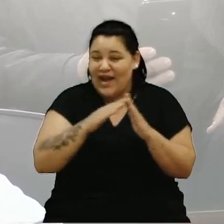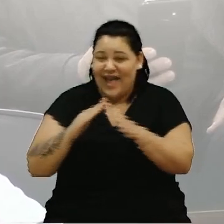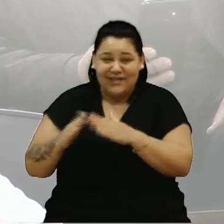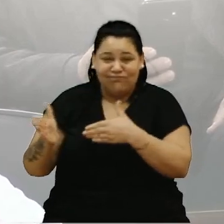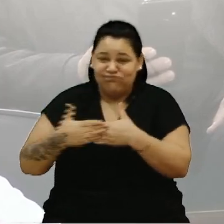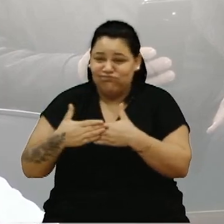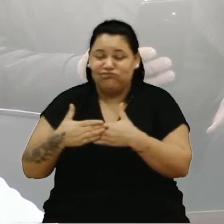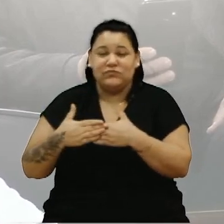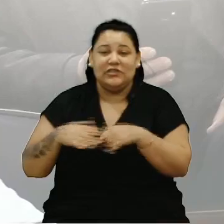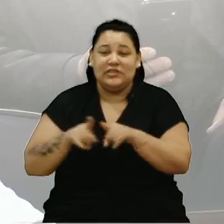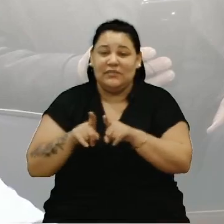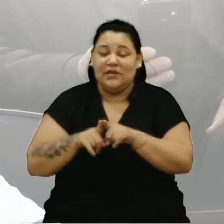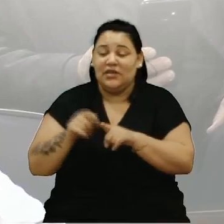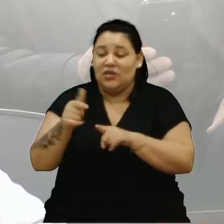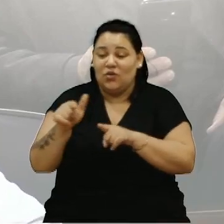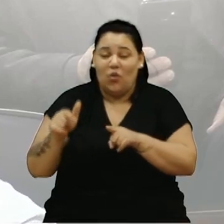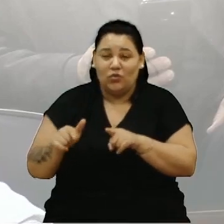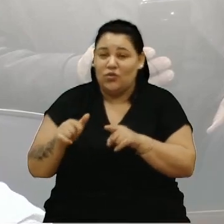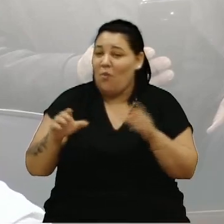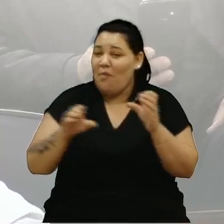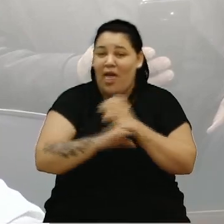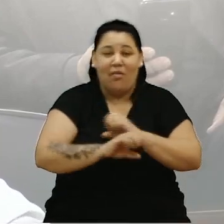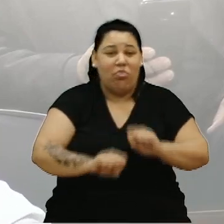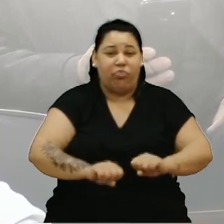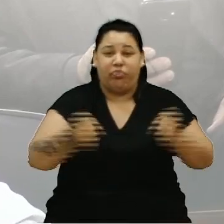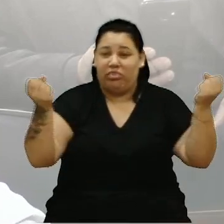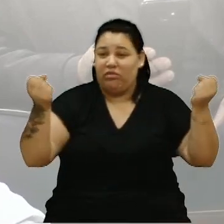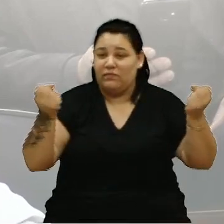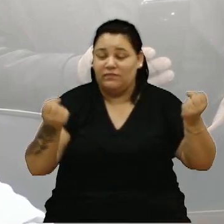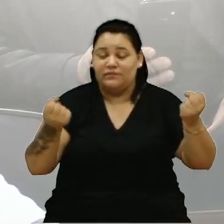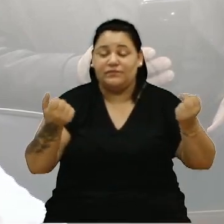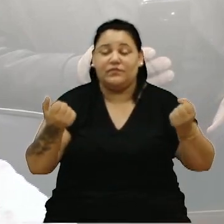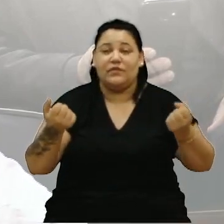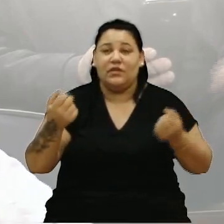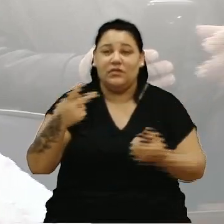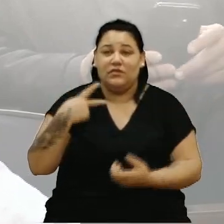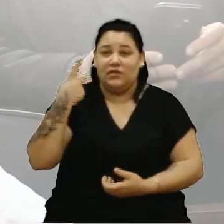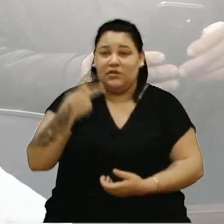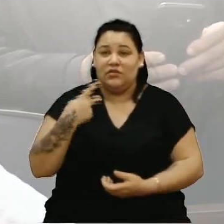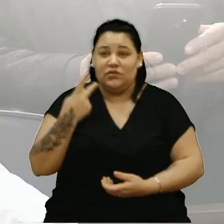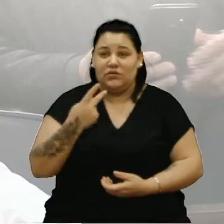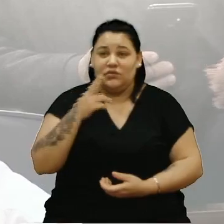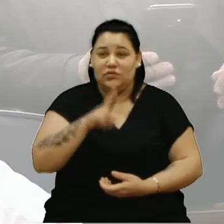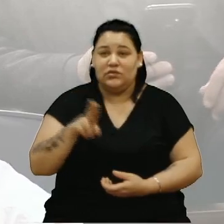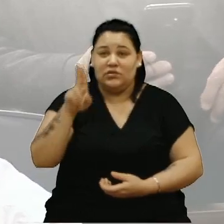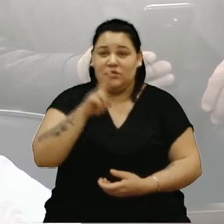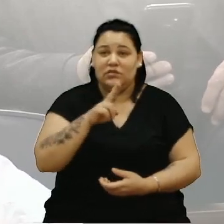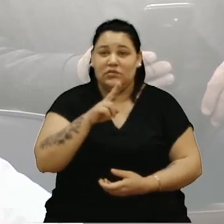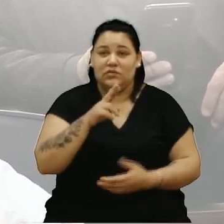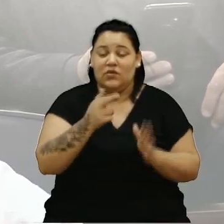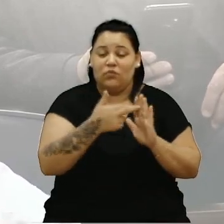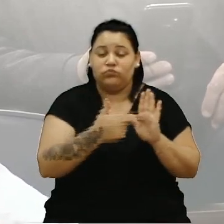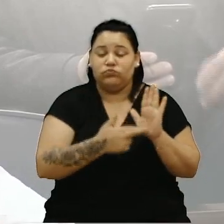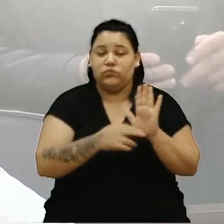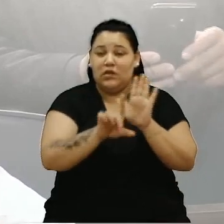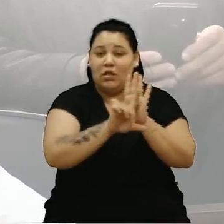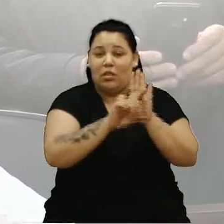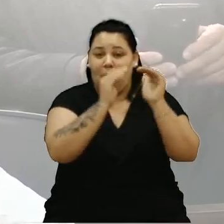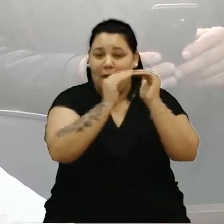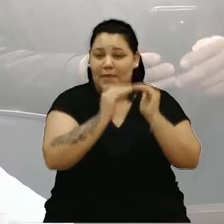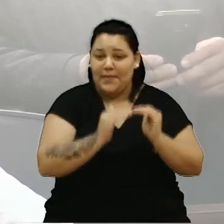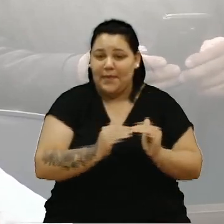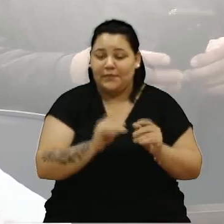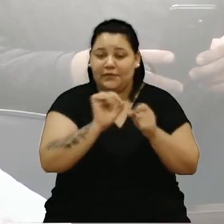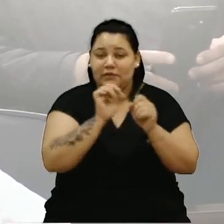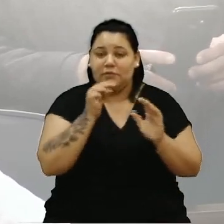interditadas e outras totalmente destruídas. Bem, este vereador, nos usa as atribuições legais, regulamentos legais, fazer os